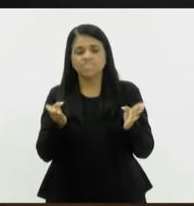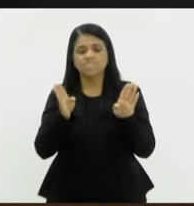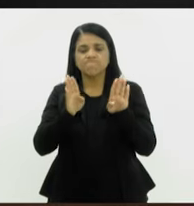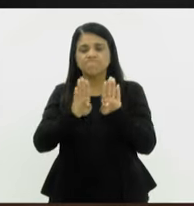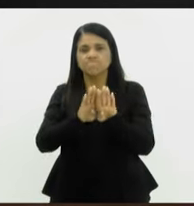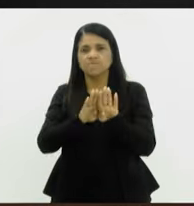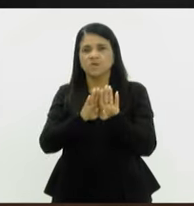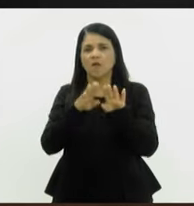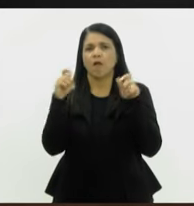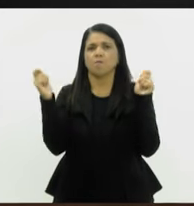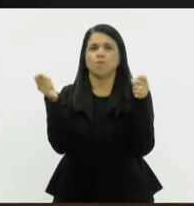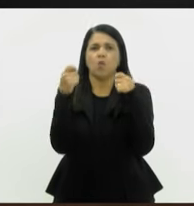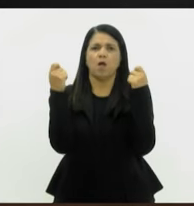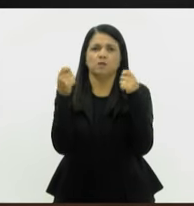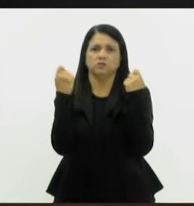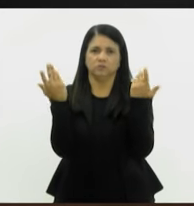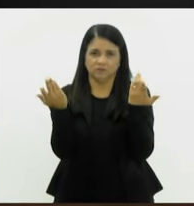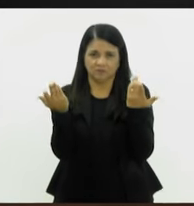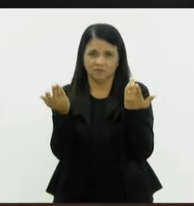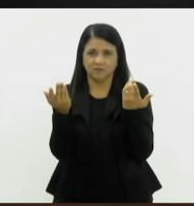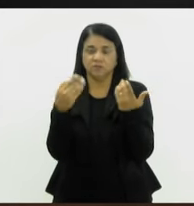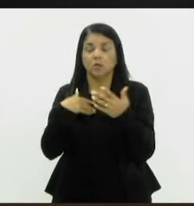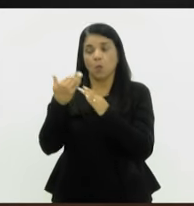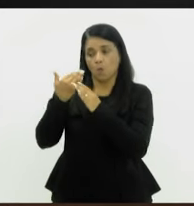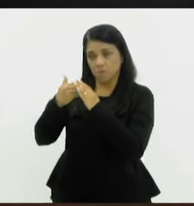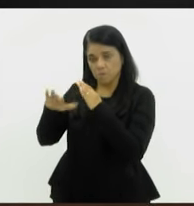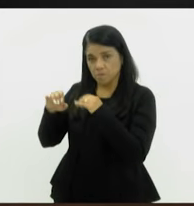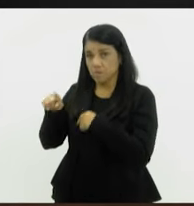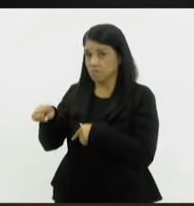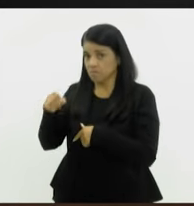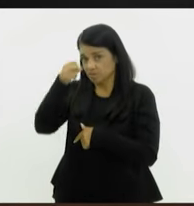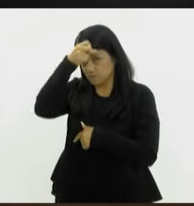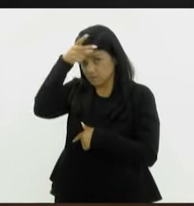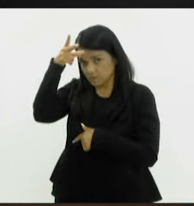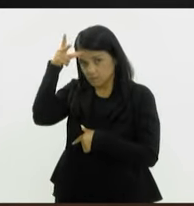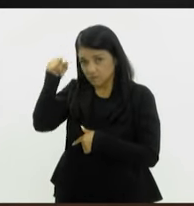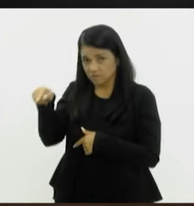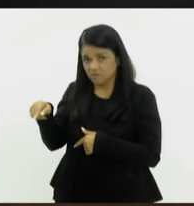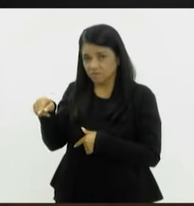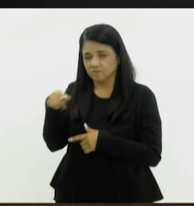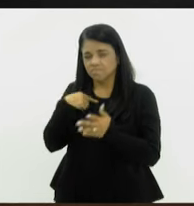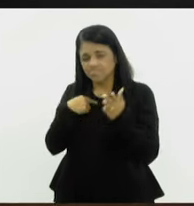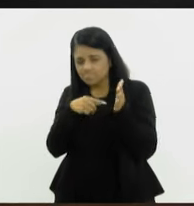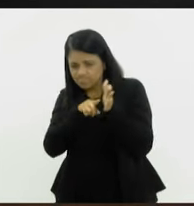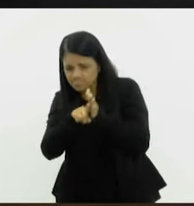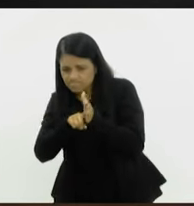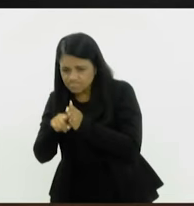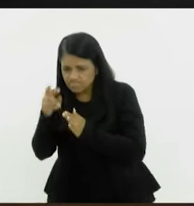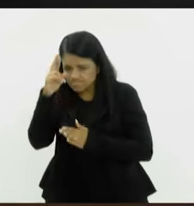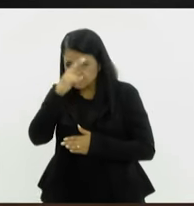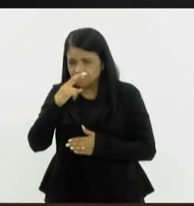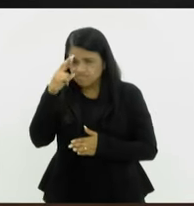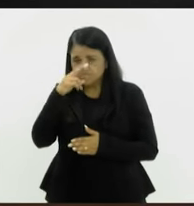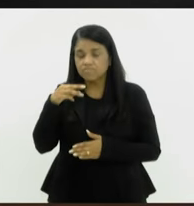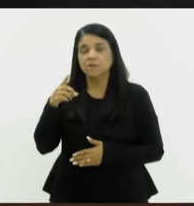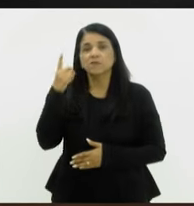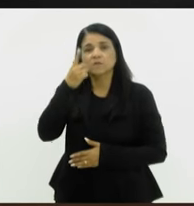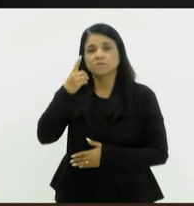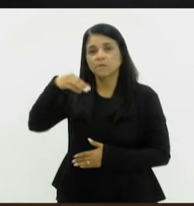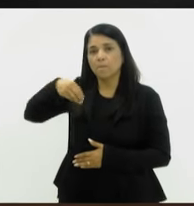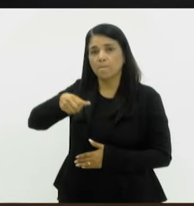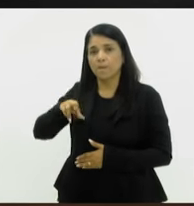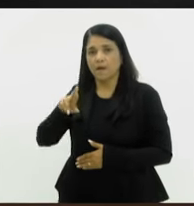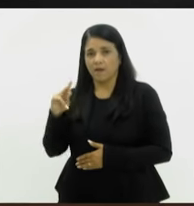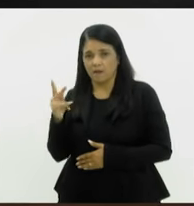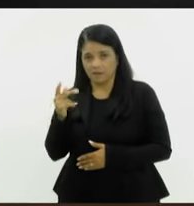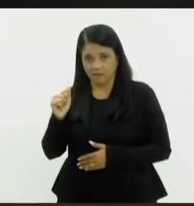haja Mais vítima mandei uma mensagem pro prefeito e fiz umas umas investigações que a deputada Marta Rocha nos ensinou aqui